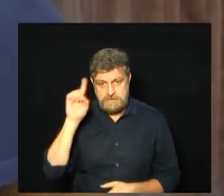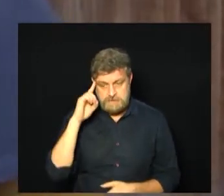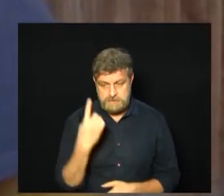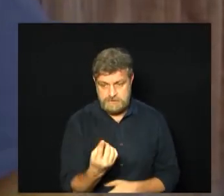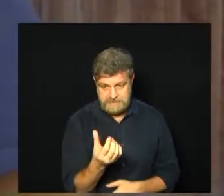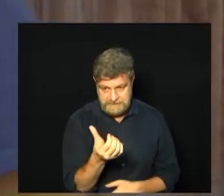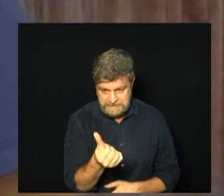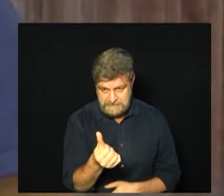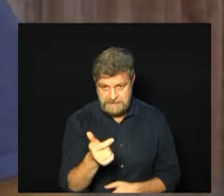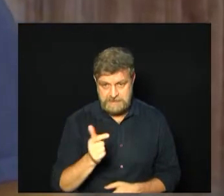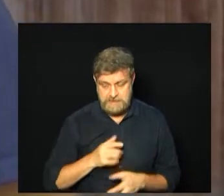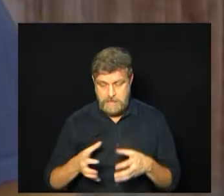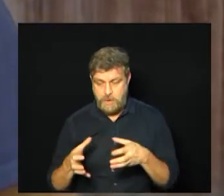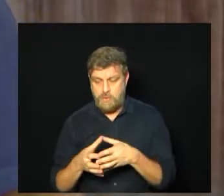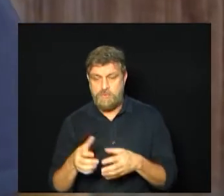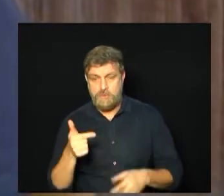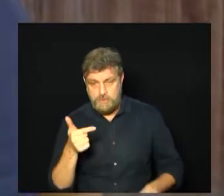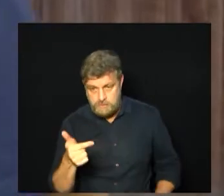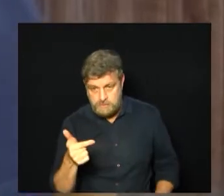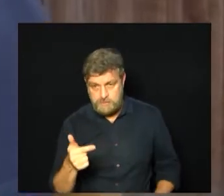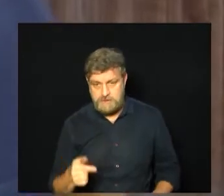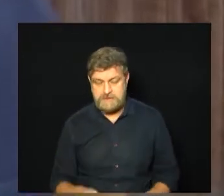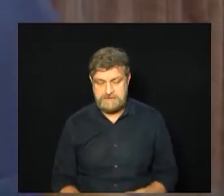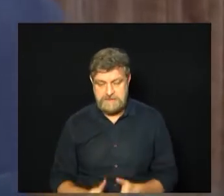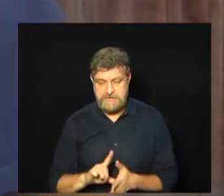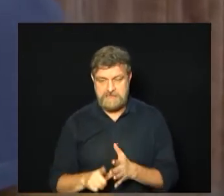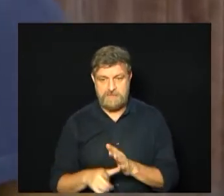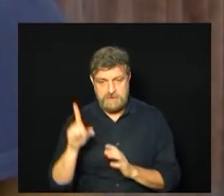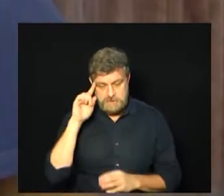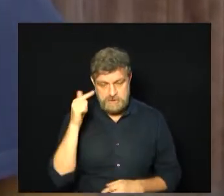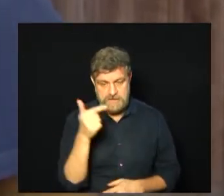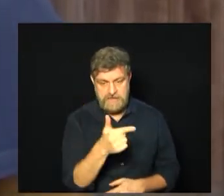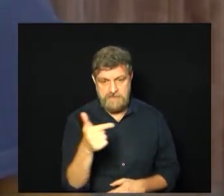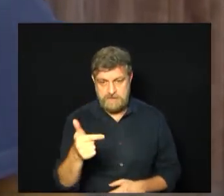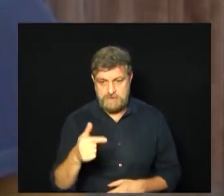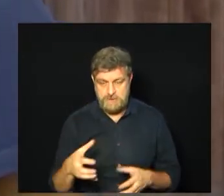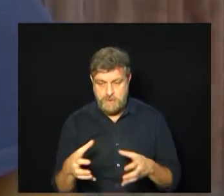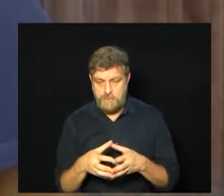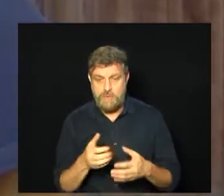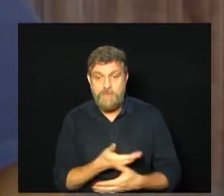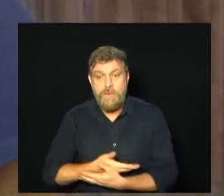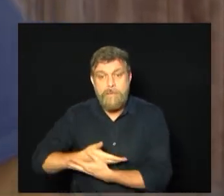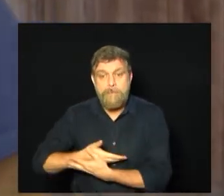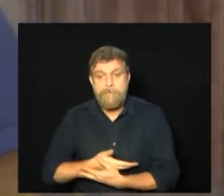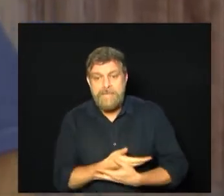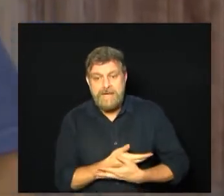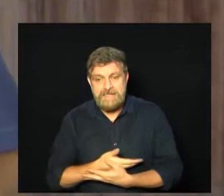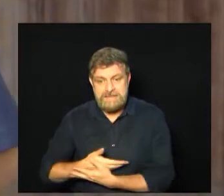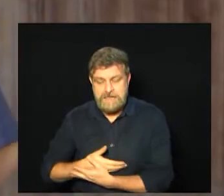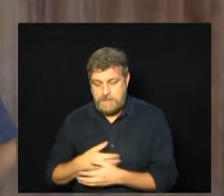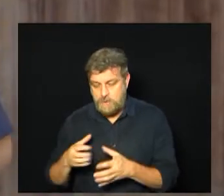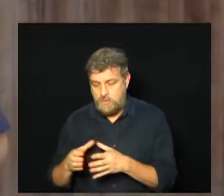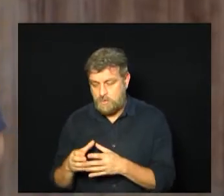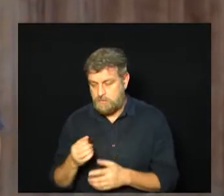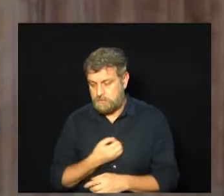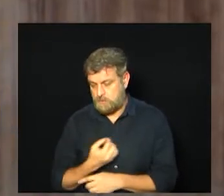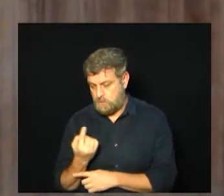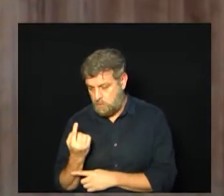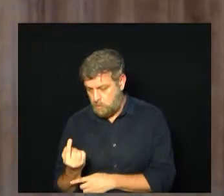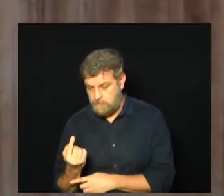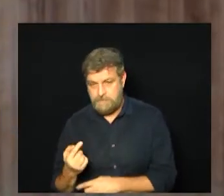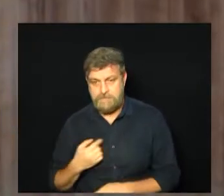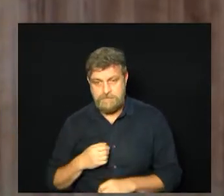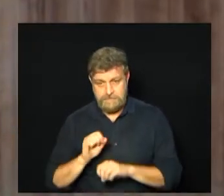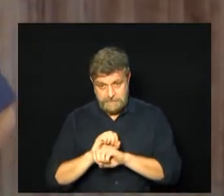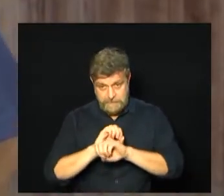estamos aguardando o agrupamento 2 e depois, no dia 22, a gente conclui com as crianças do berçário, né, o agrupamento 1. Então, é importante